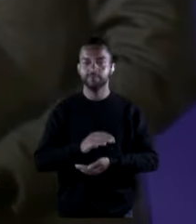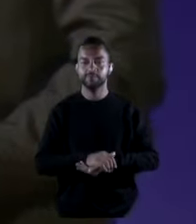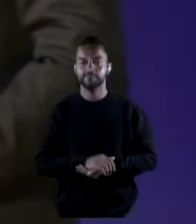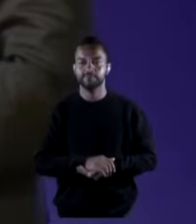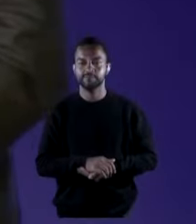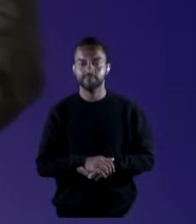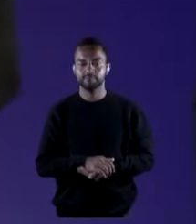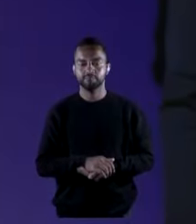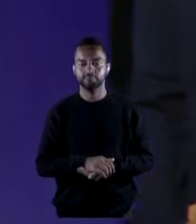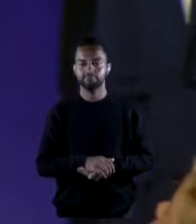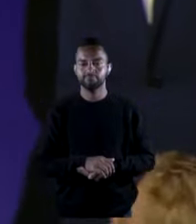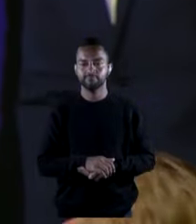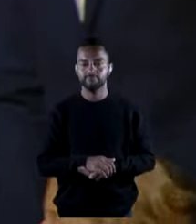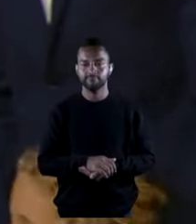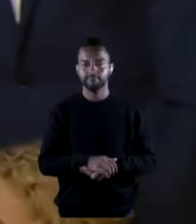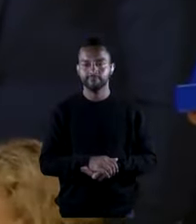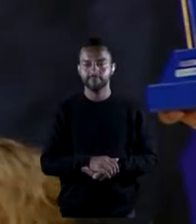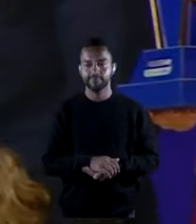Imortalizando este momento